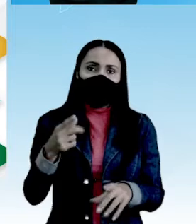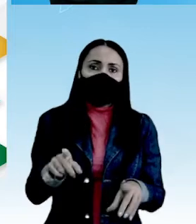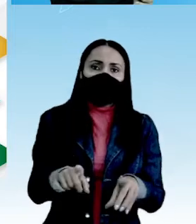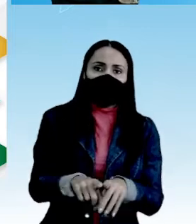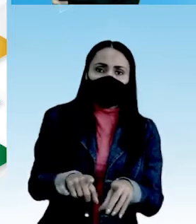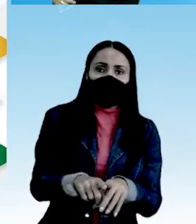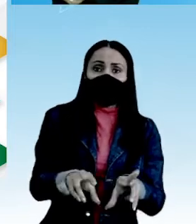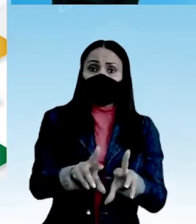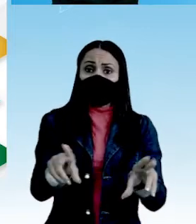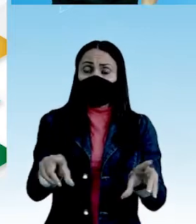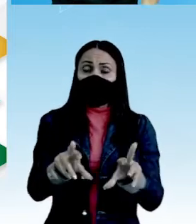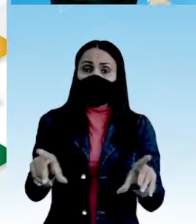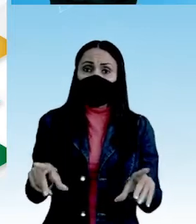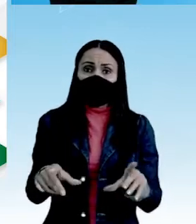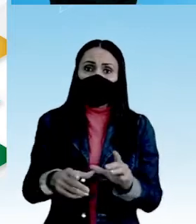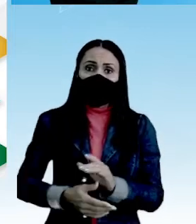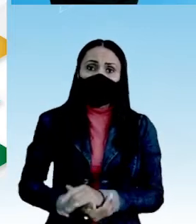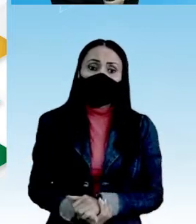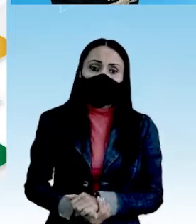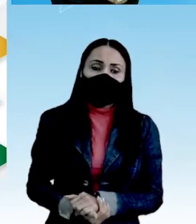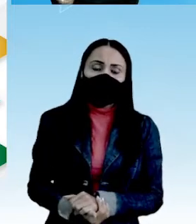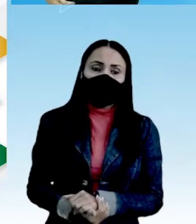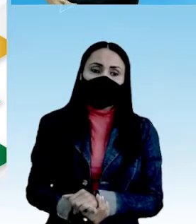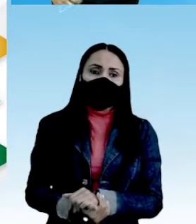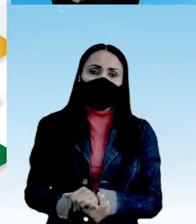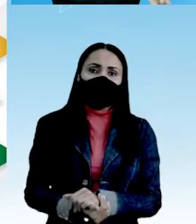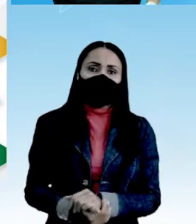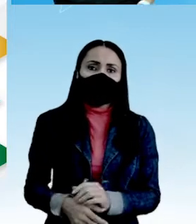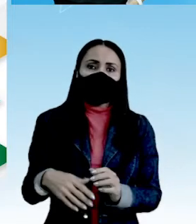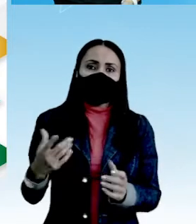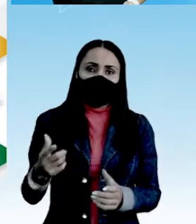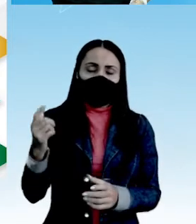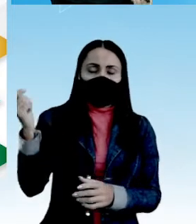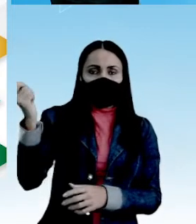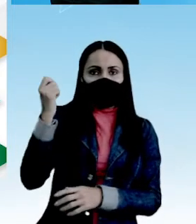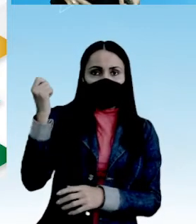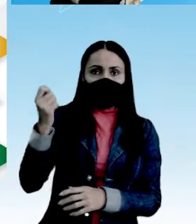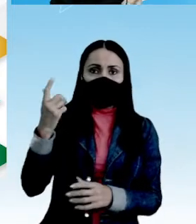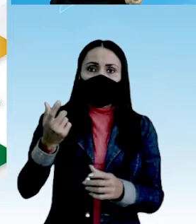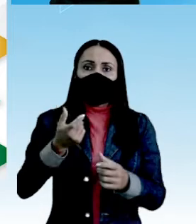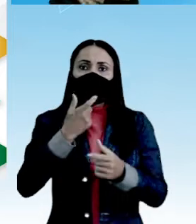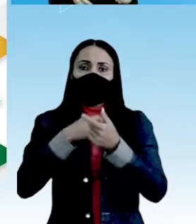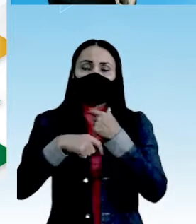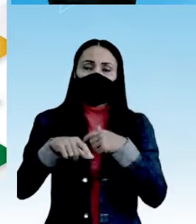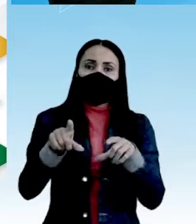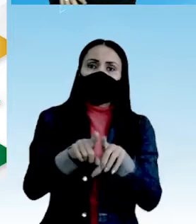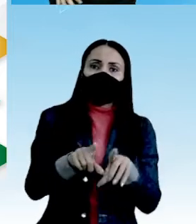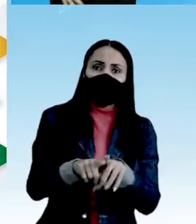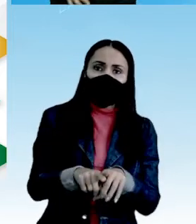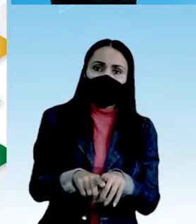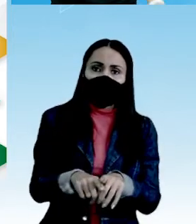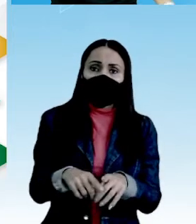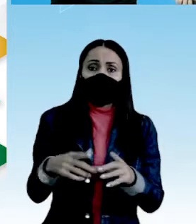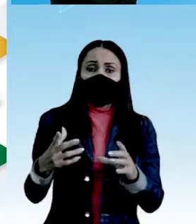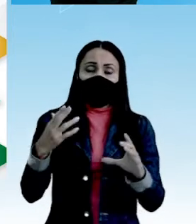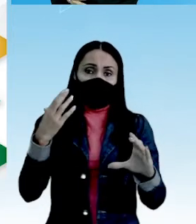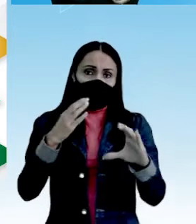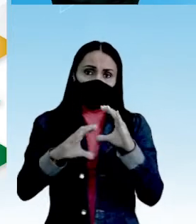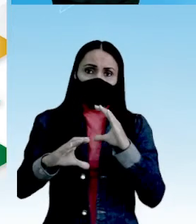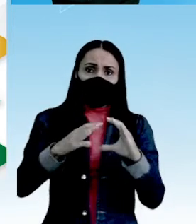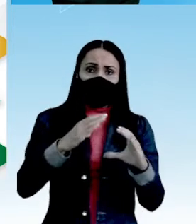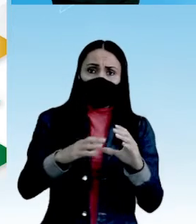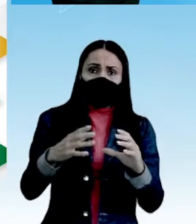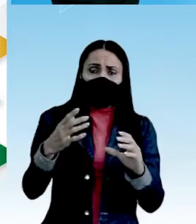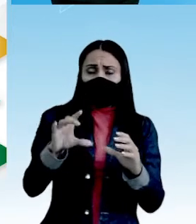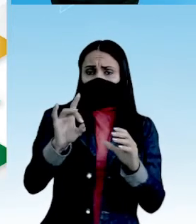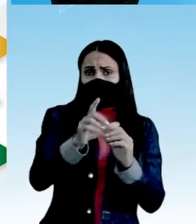sonoridade diferente, né? Tem um tom diferente, um mais grave, outro mais agudo, a voz também, ela cada cantor, ela vai ter cada